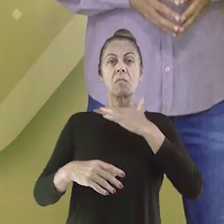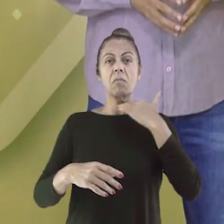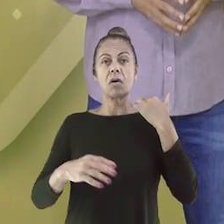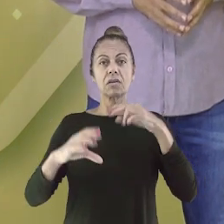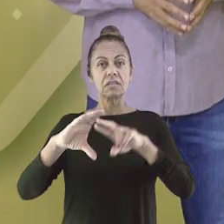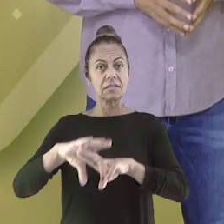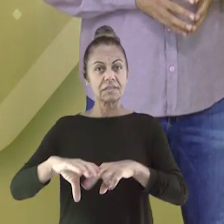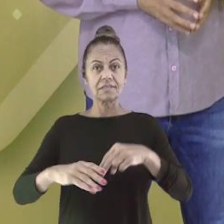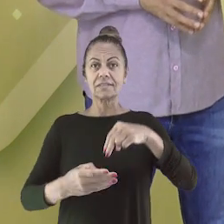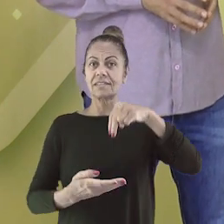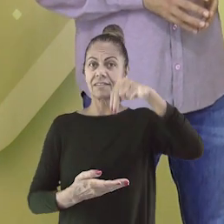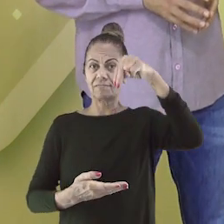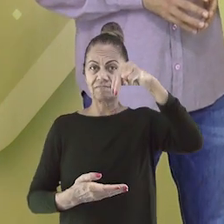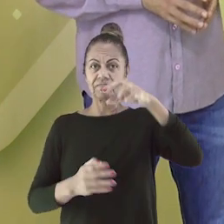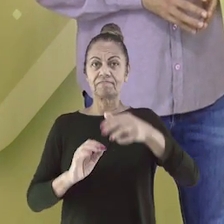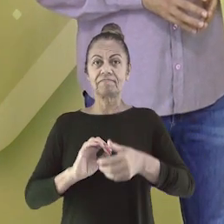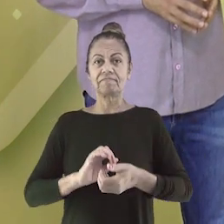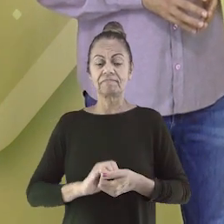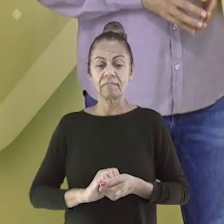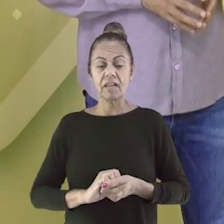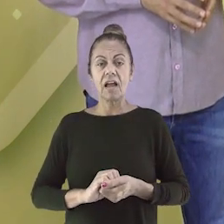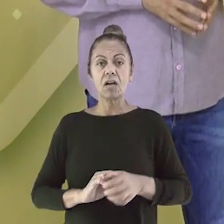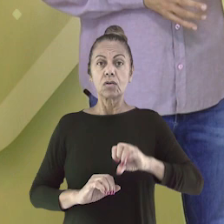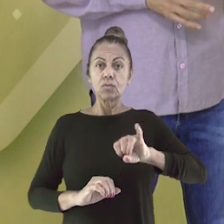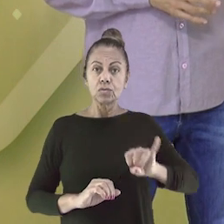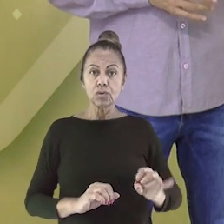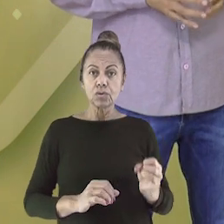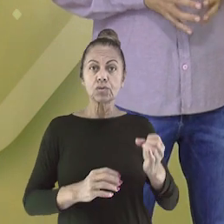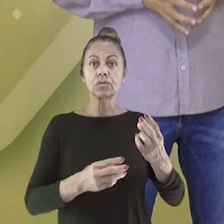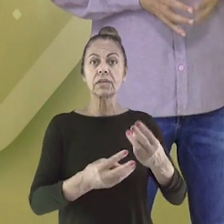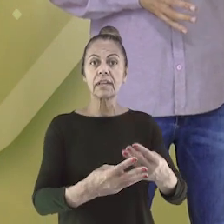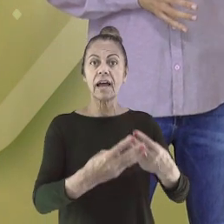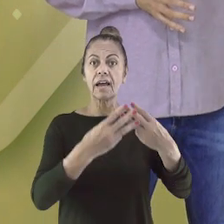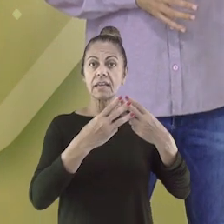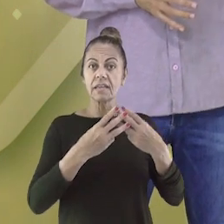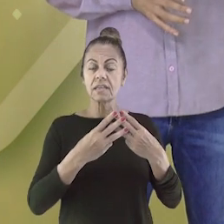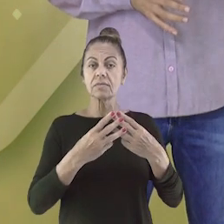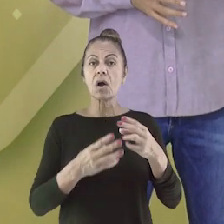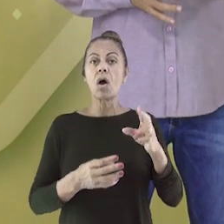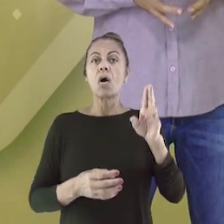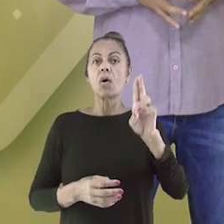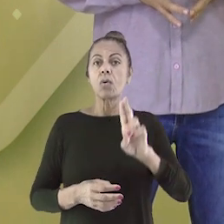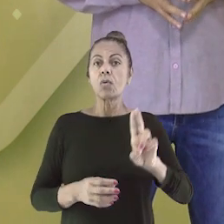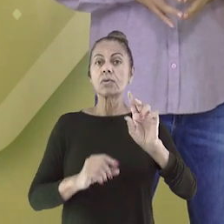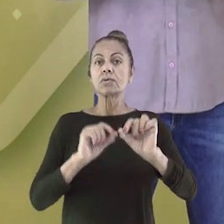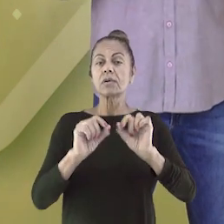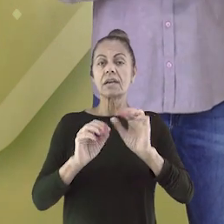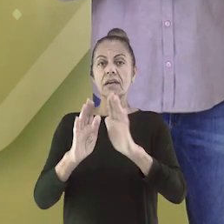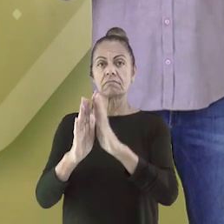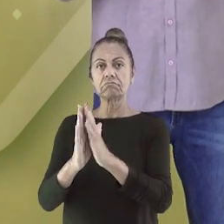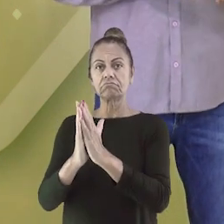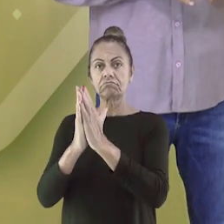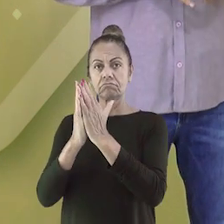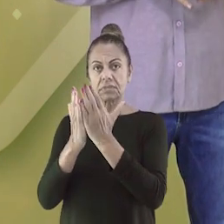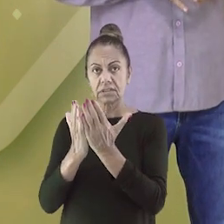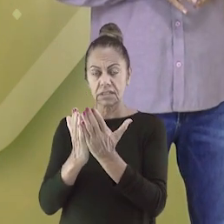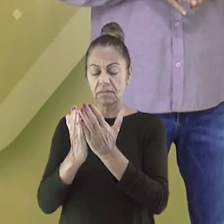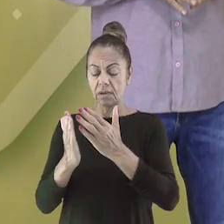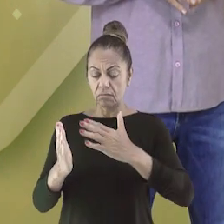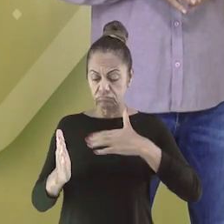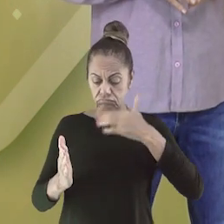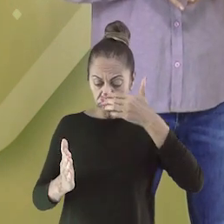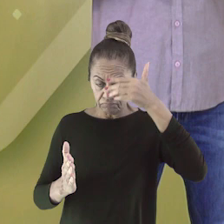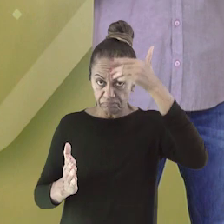sua morte e a sua ressurreição. Interessante, professor Adonias. Já o judaísmo utiliza-se da Torá,